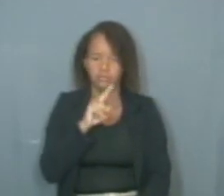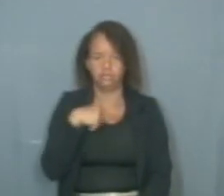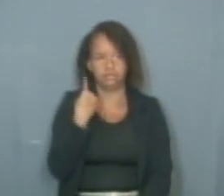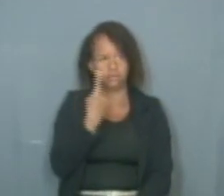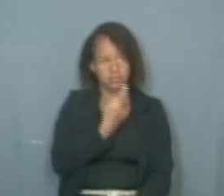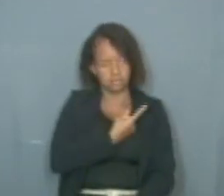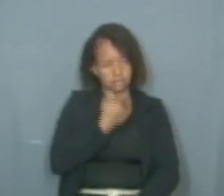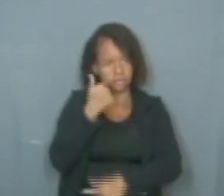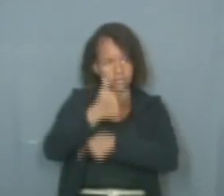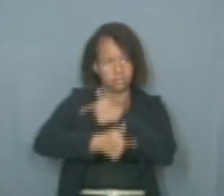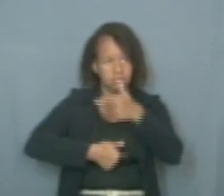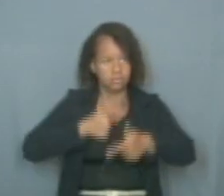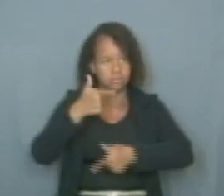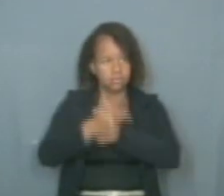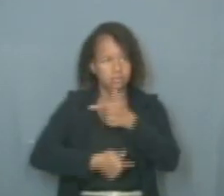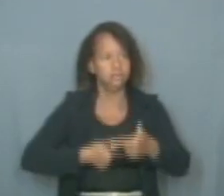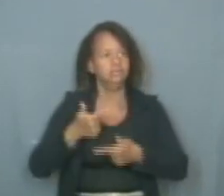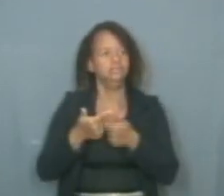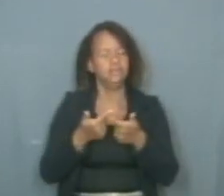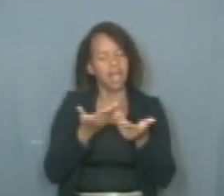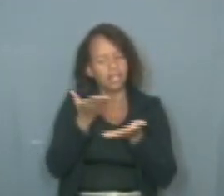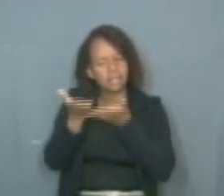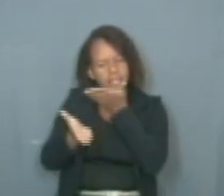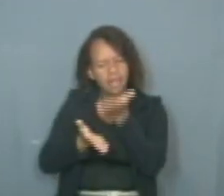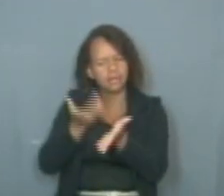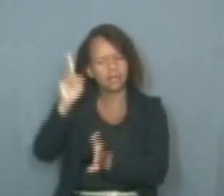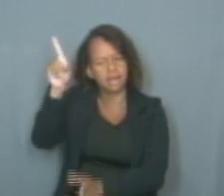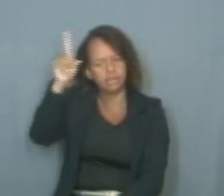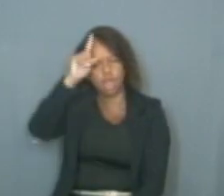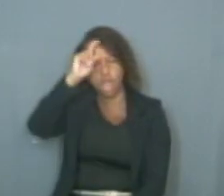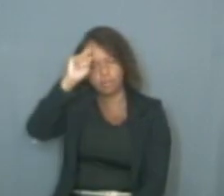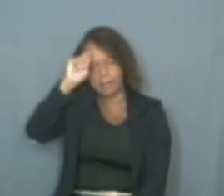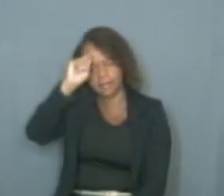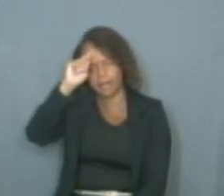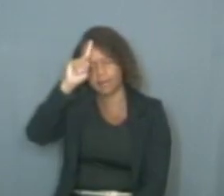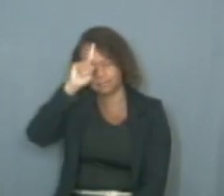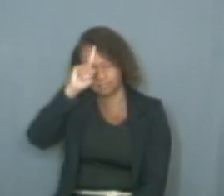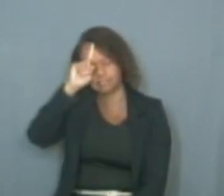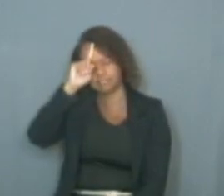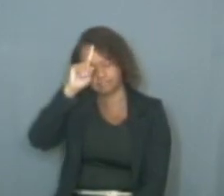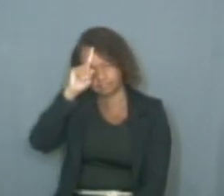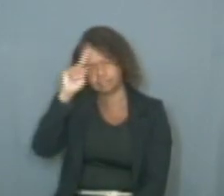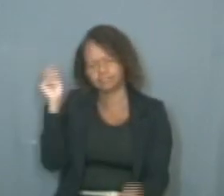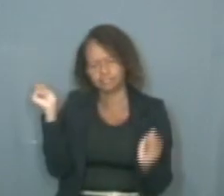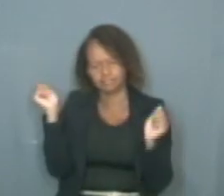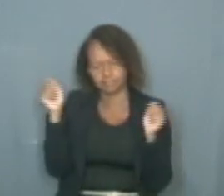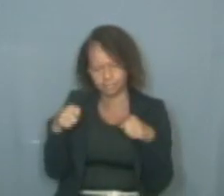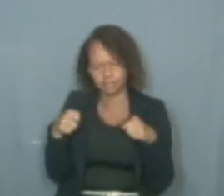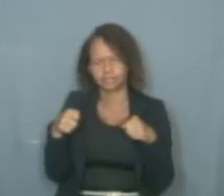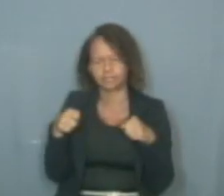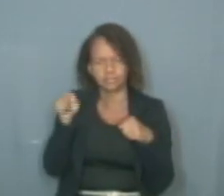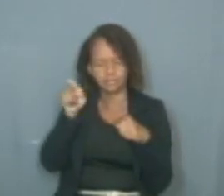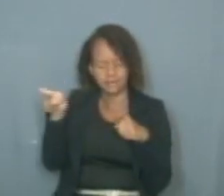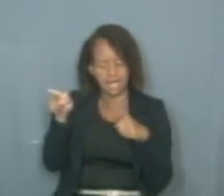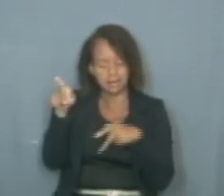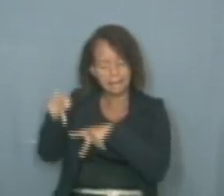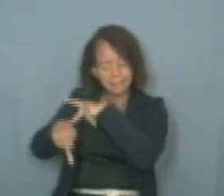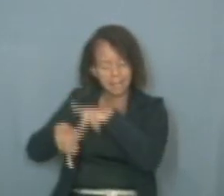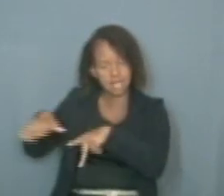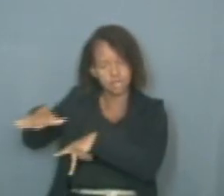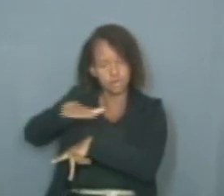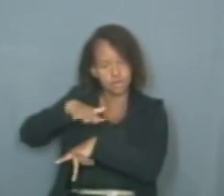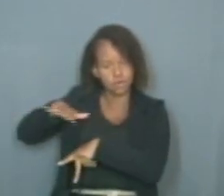nossos serviços, que nos atendem nos hospitais, é possibilitar que essas